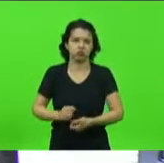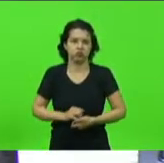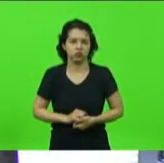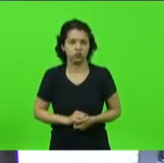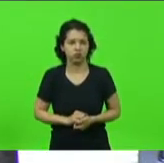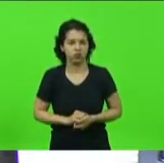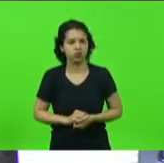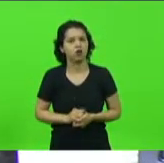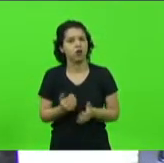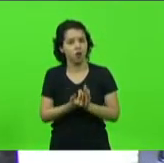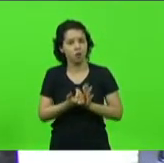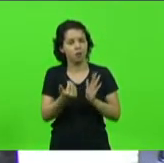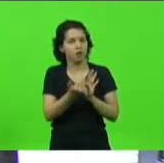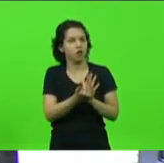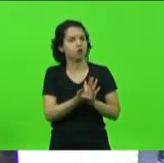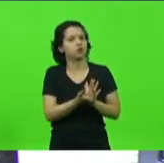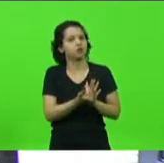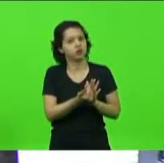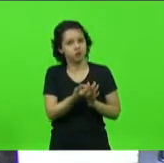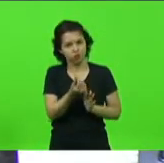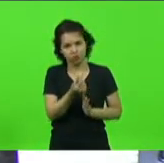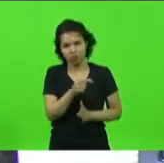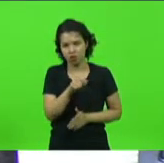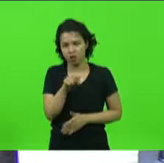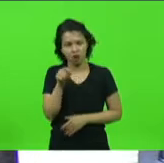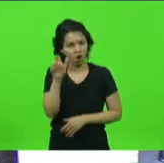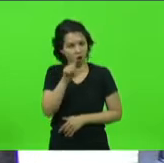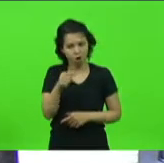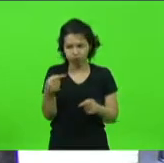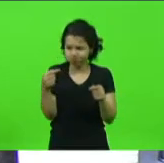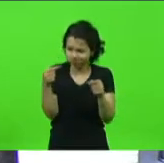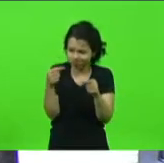esse reajuste, essa proposta do governo. Isso não tem lógica. Não tem